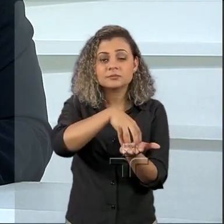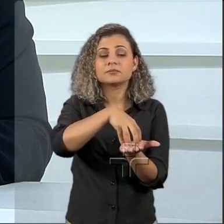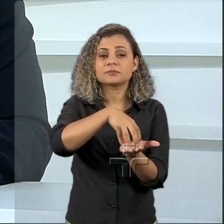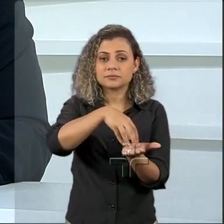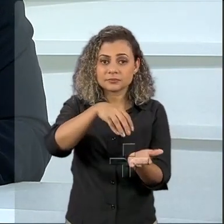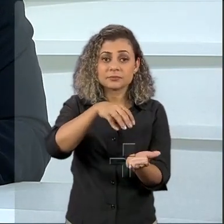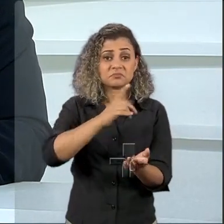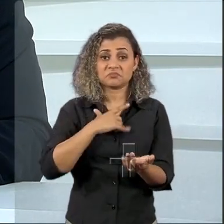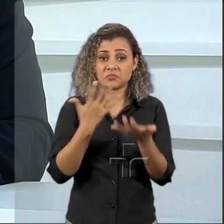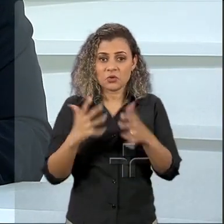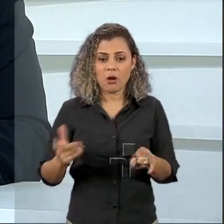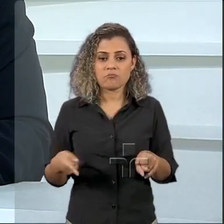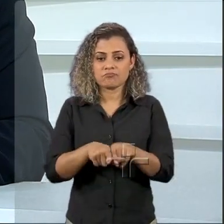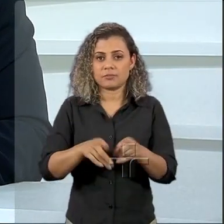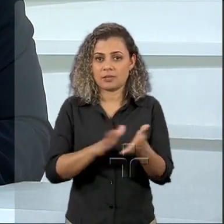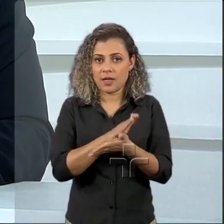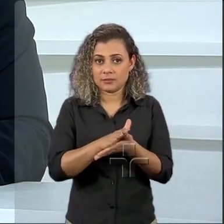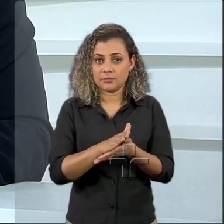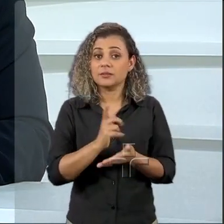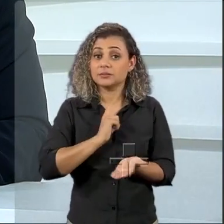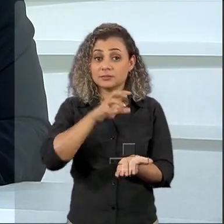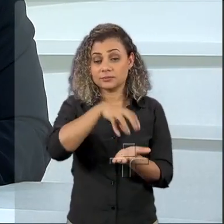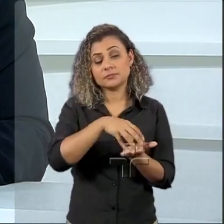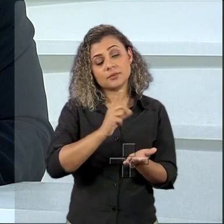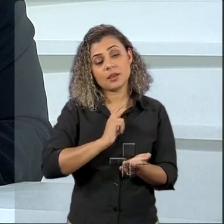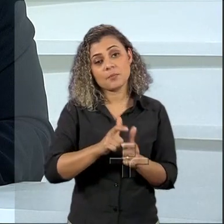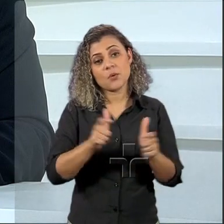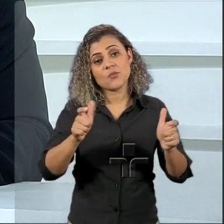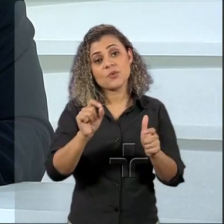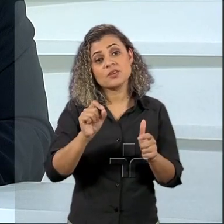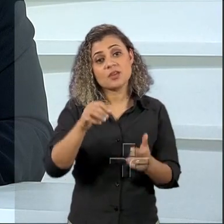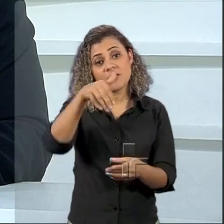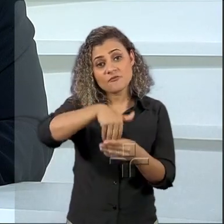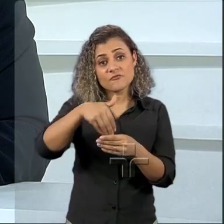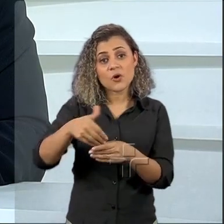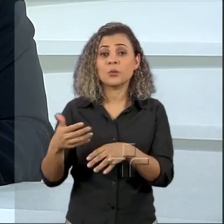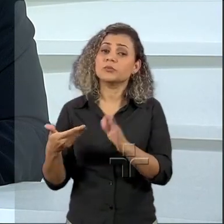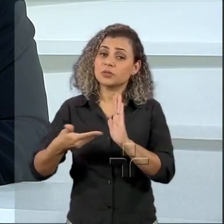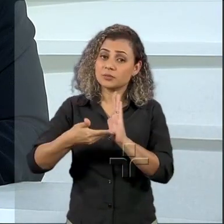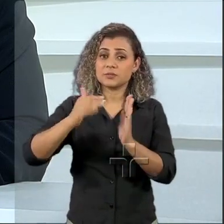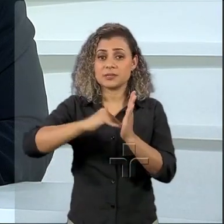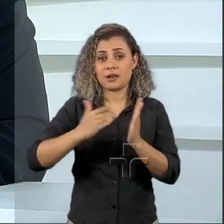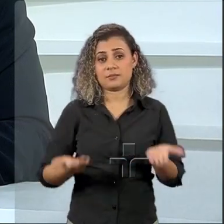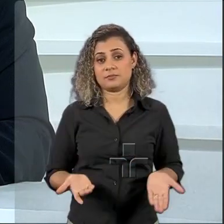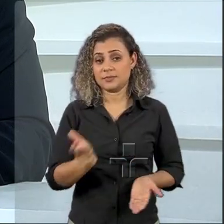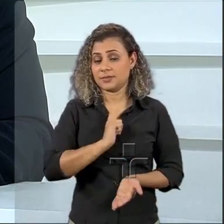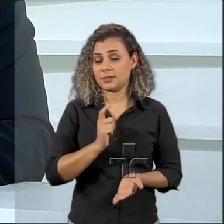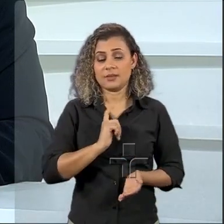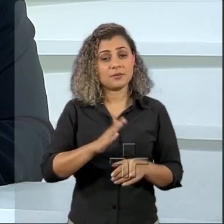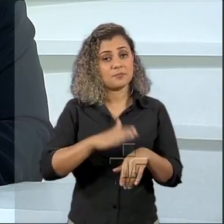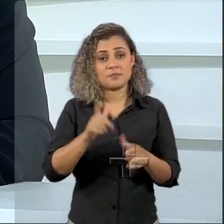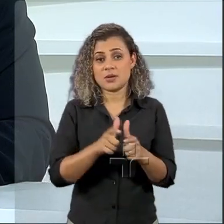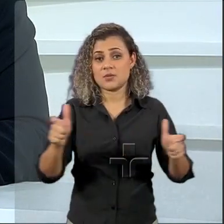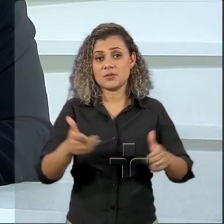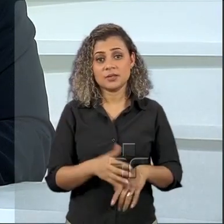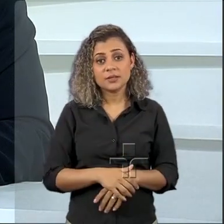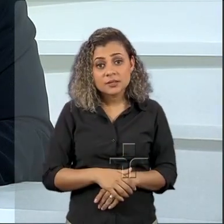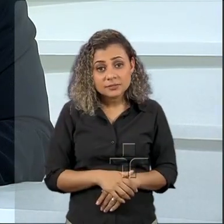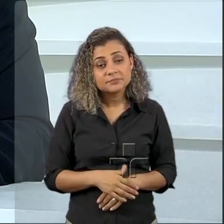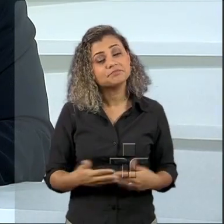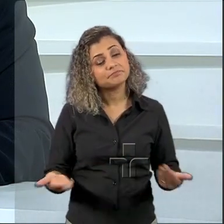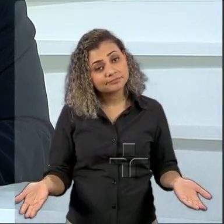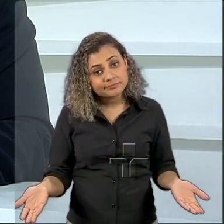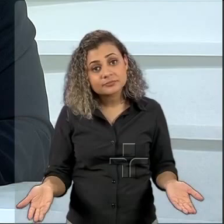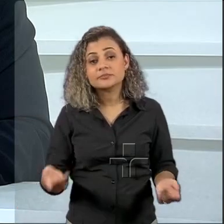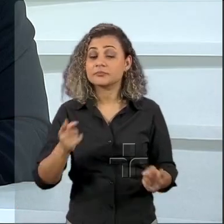ele não quer se juntar, tem a maioria dos votos na Câmara e no Senado. E para governar, ele vai Exatamente. precisar... Aliados Não há naturais. Serão Sim, aliados né?